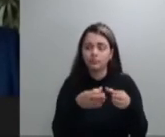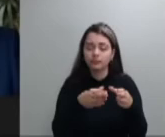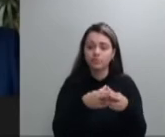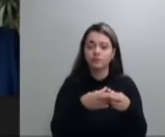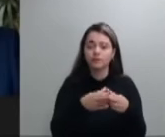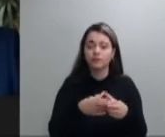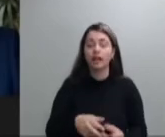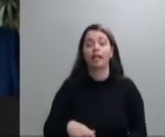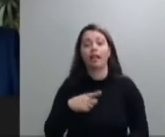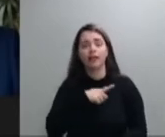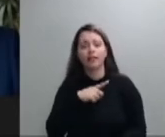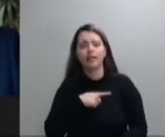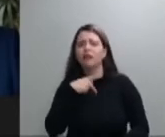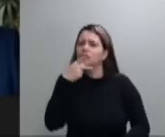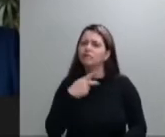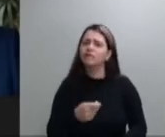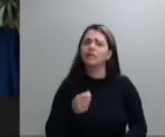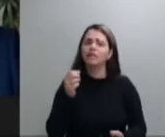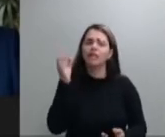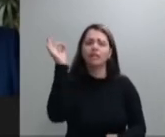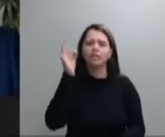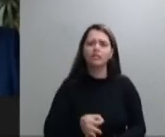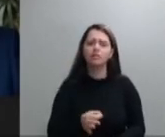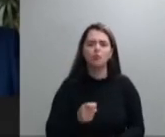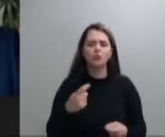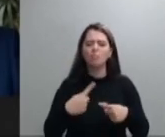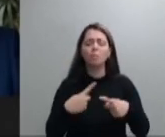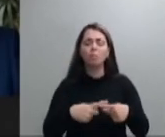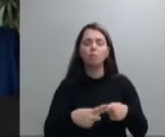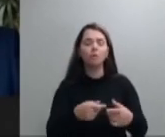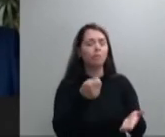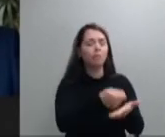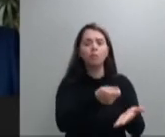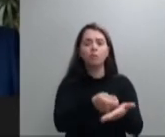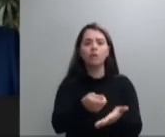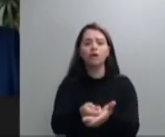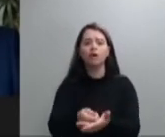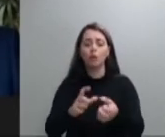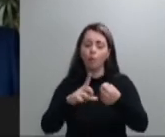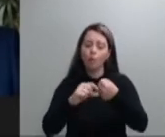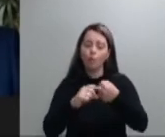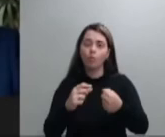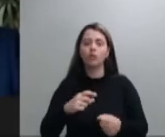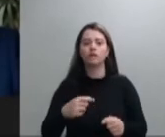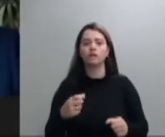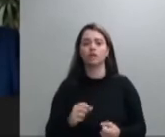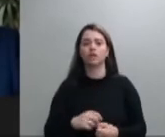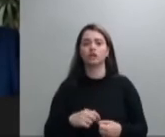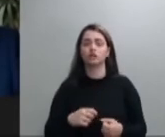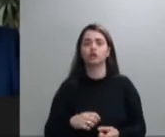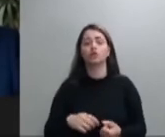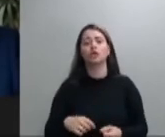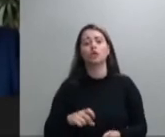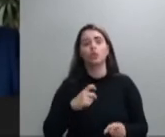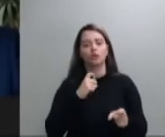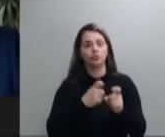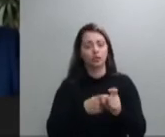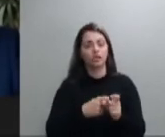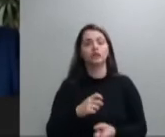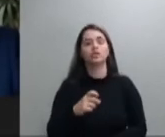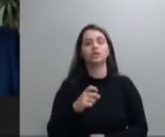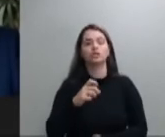exatamente porque que não se aplica o artigo nono parágrafo segundo inciso onze como aliás bem eu não faço presidente eu não faço nenhuma objeção